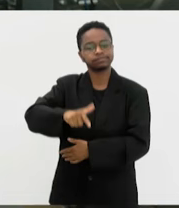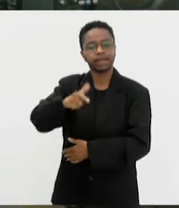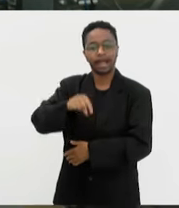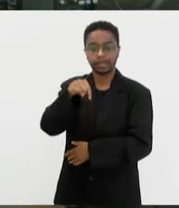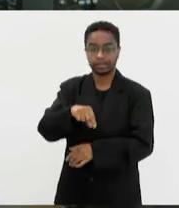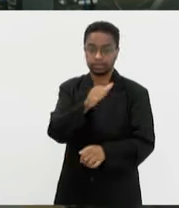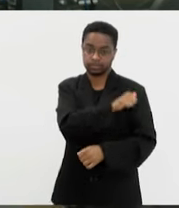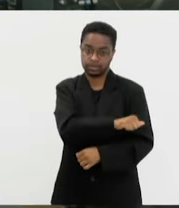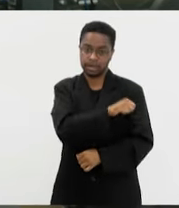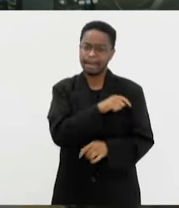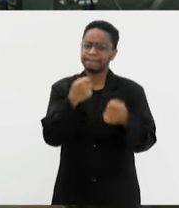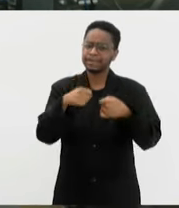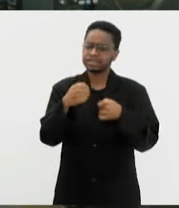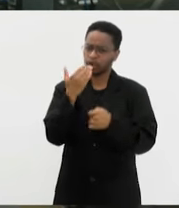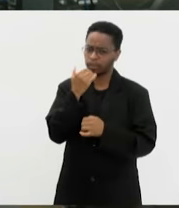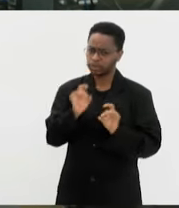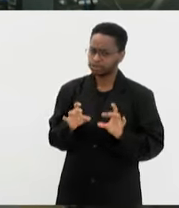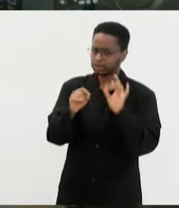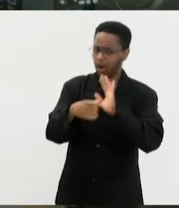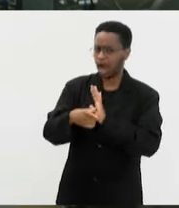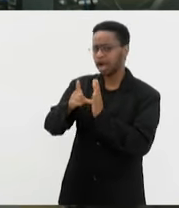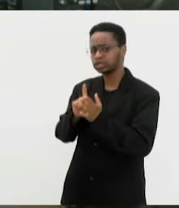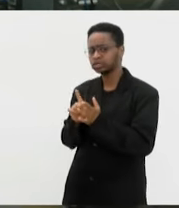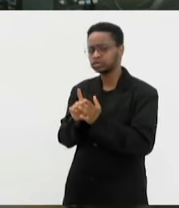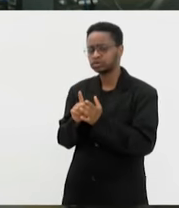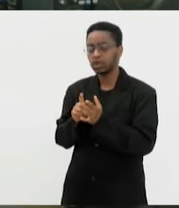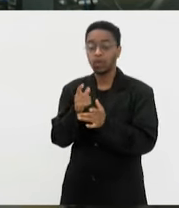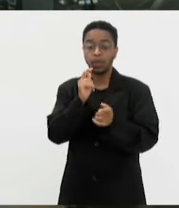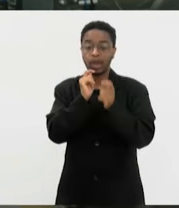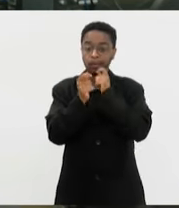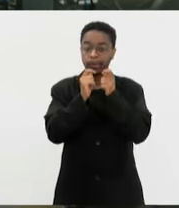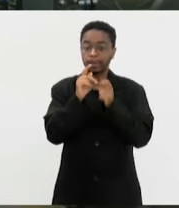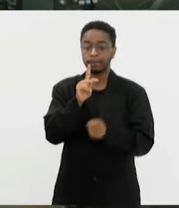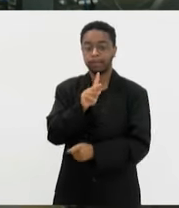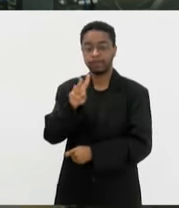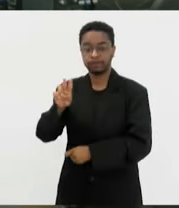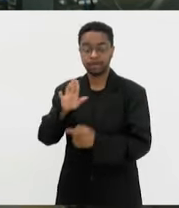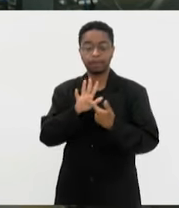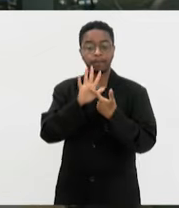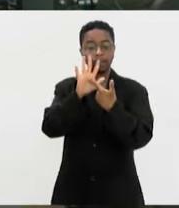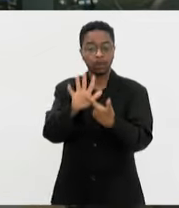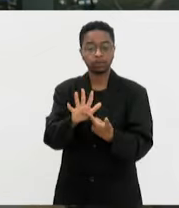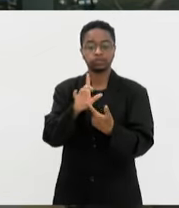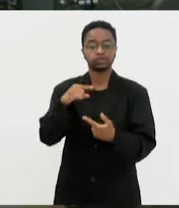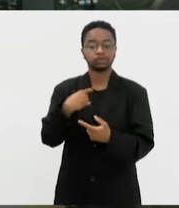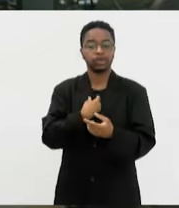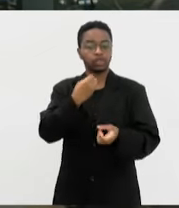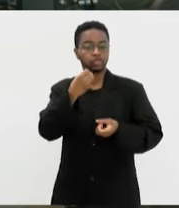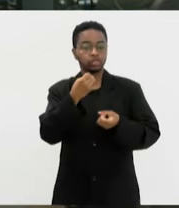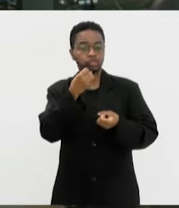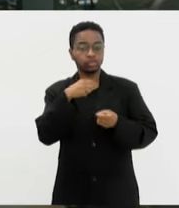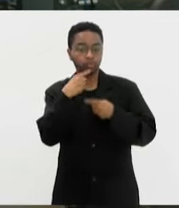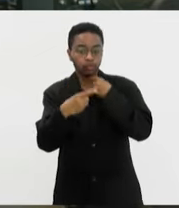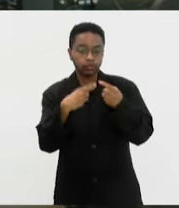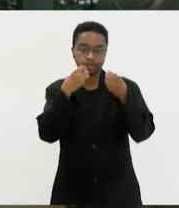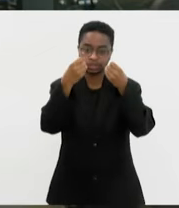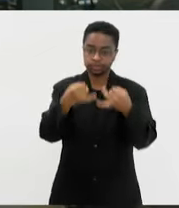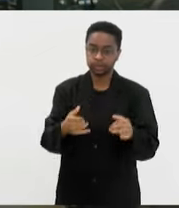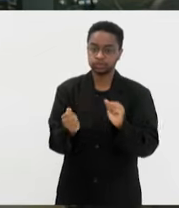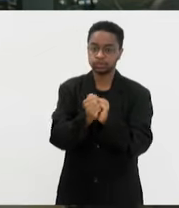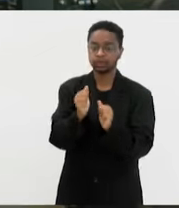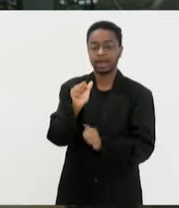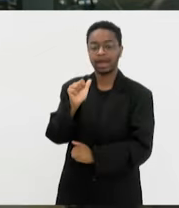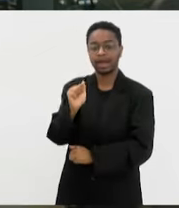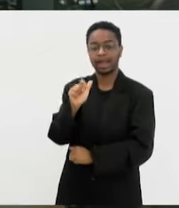alimentação especial antes dos exercícios? O repórter Paulo Vitor Viviani vai esclarecer as nossas dúvidas com a nutricionista